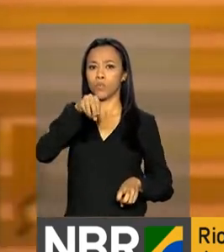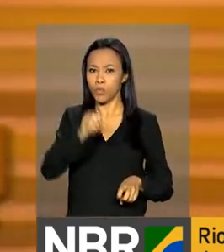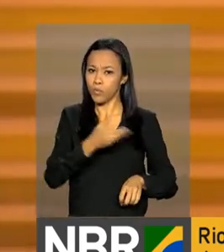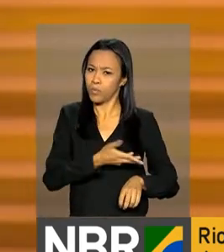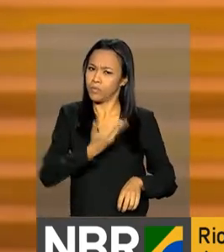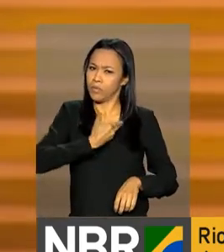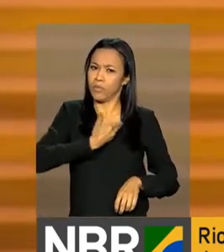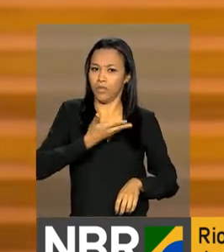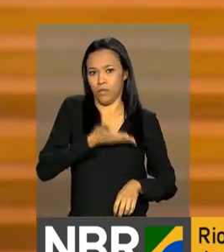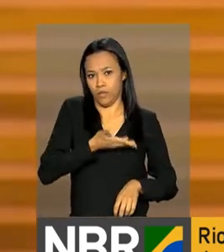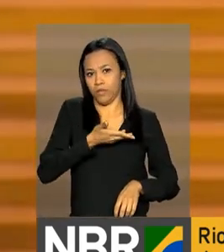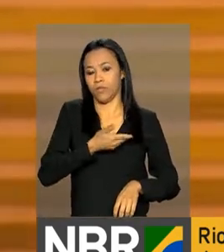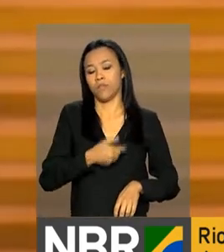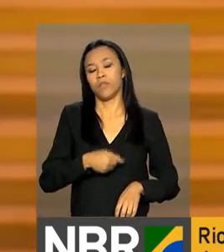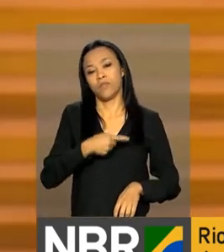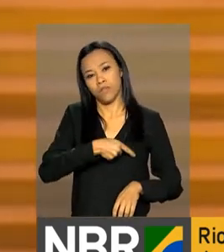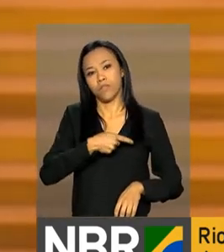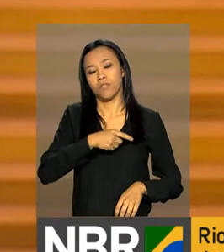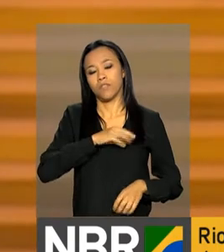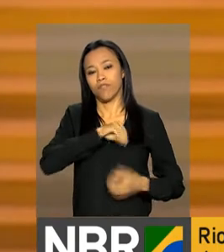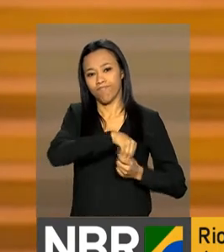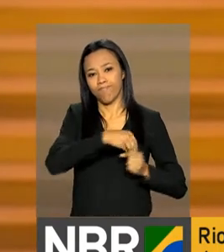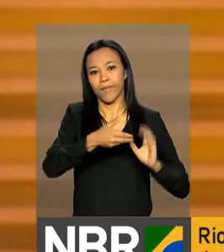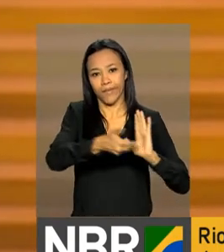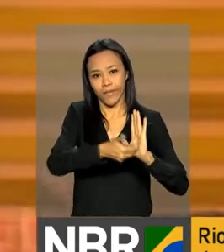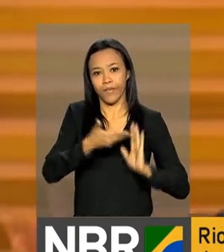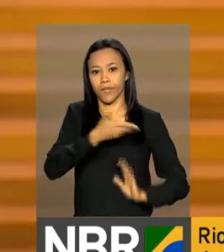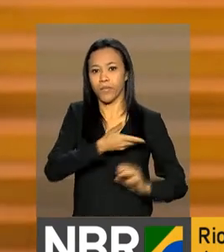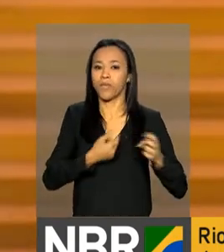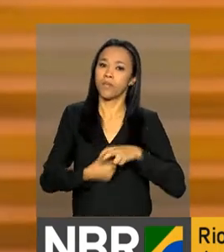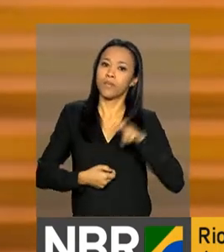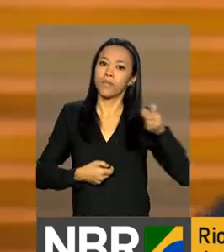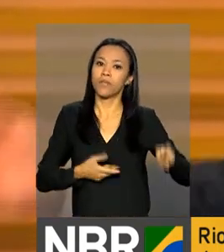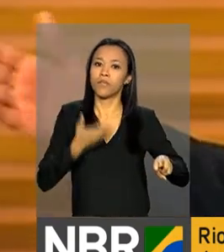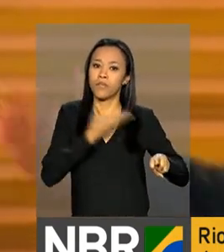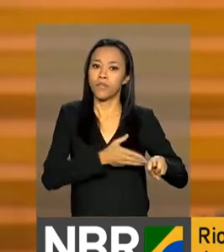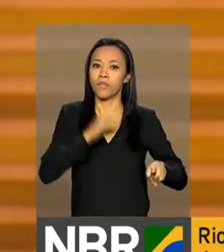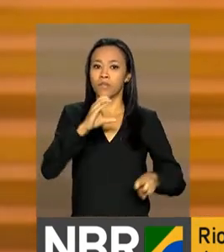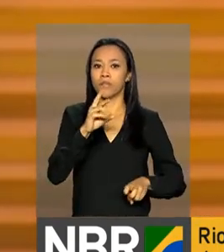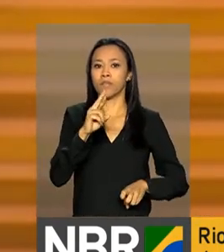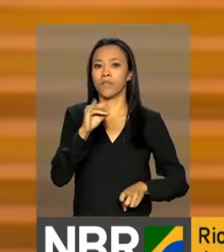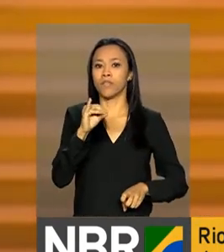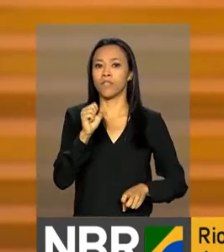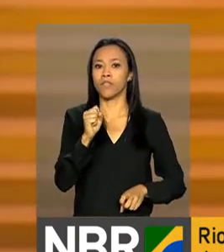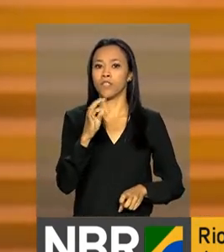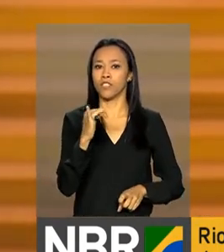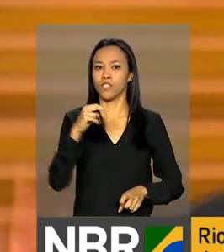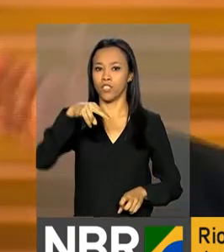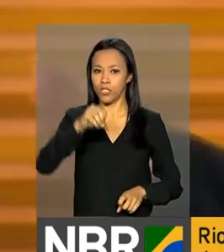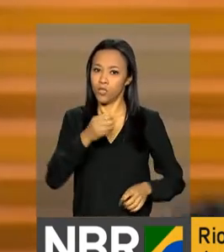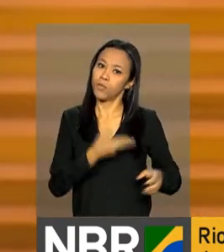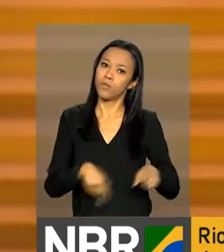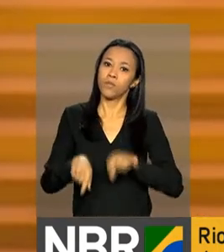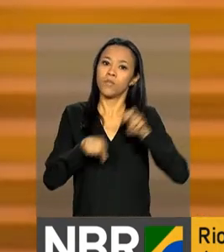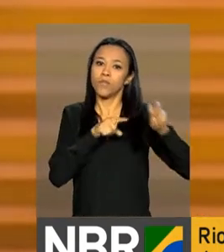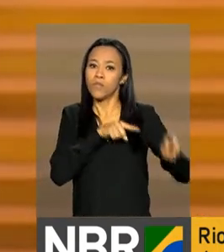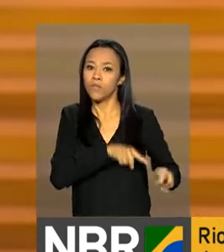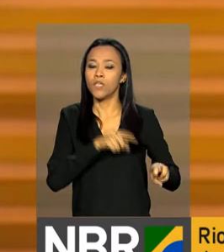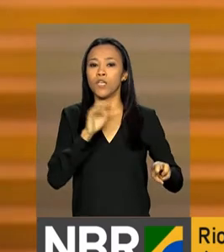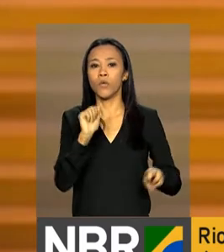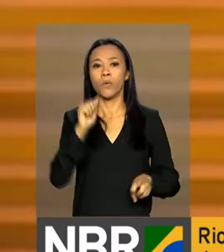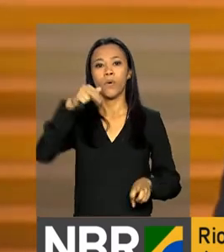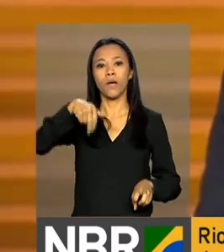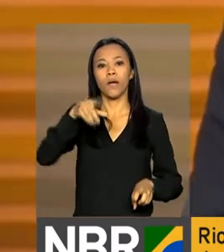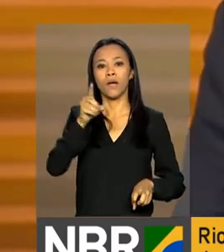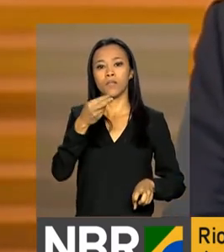grande amigo de Câmara de Deputados, o Cristino e o André, que muitas vezes me incomodou na Câmara quando eu era